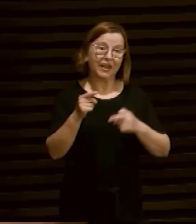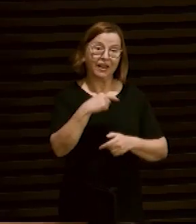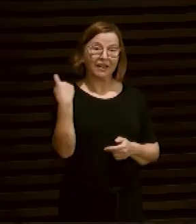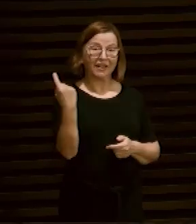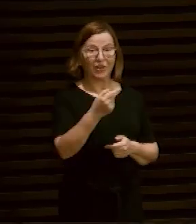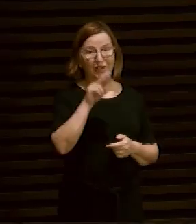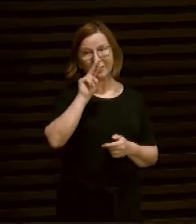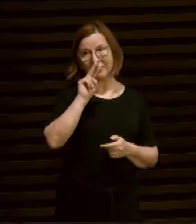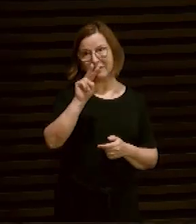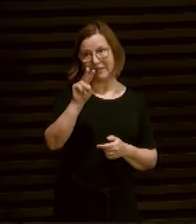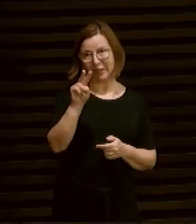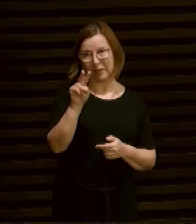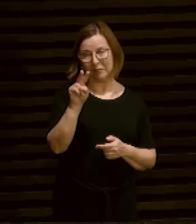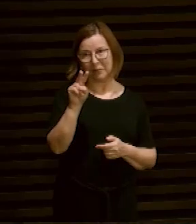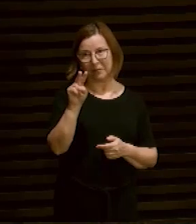Ô Senhor,